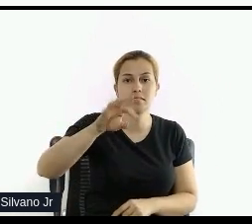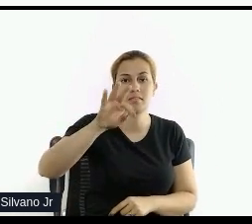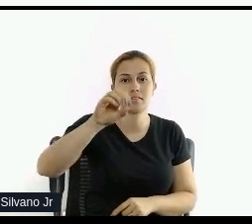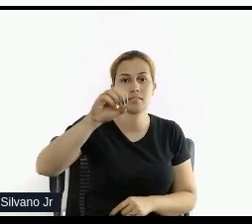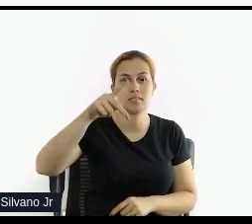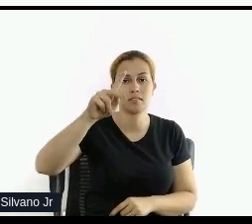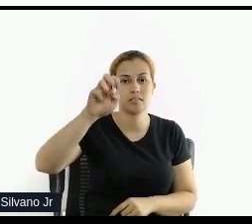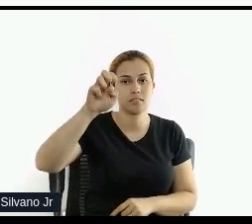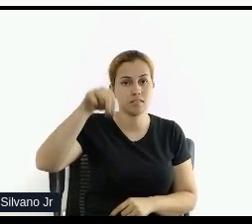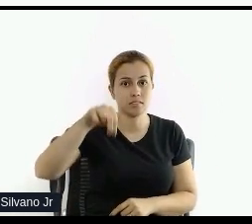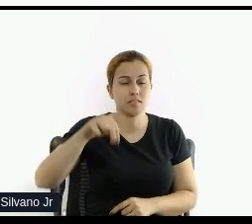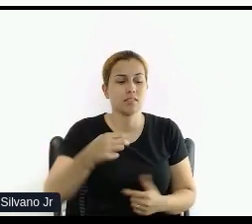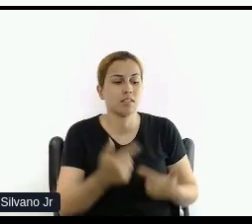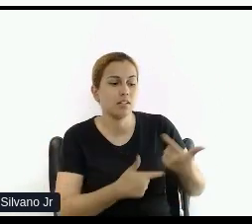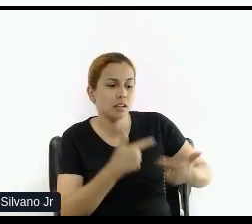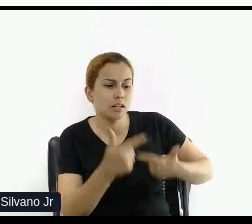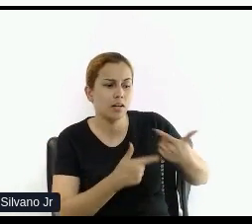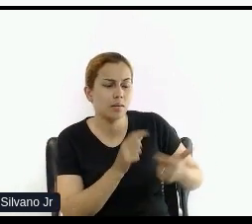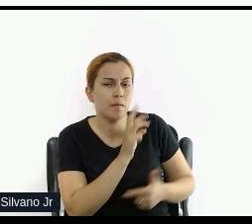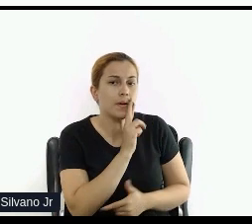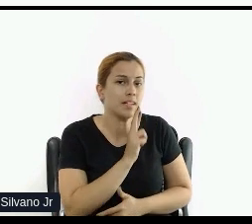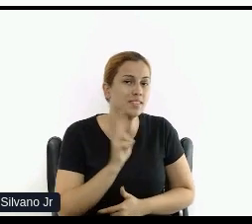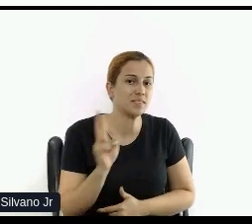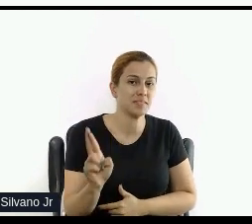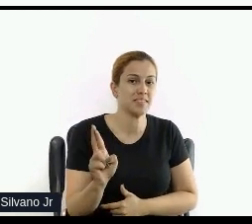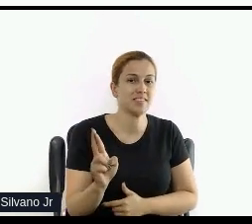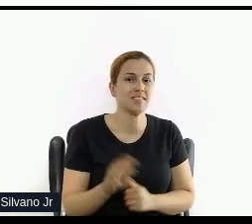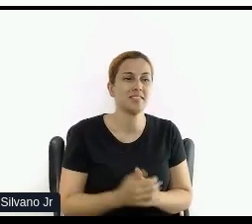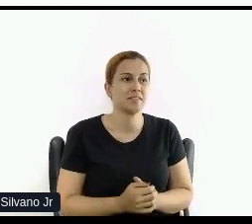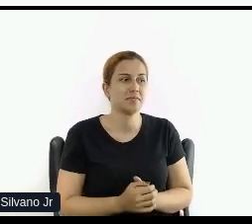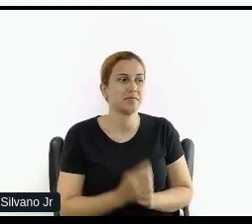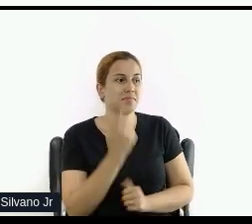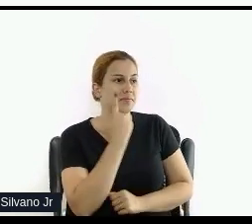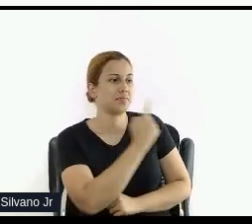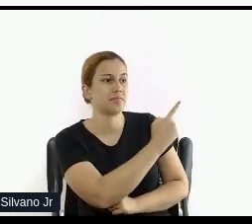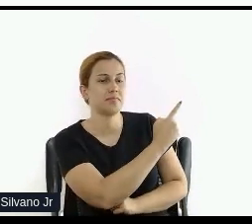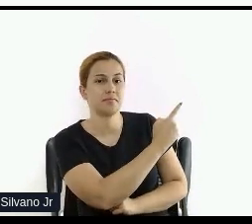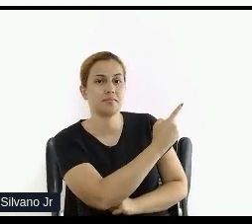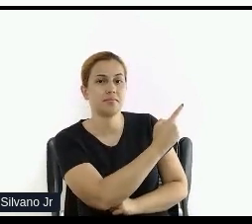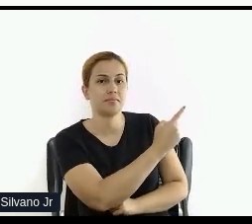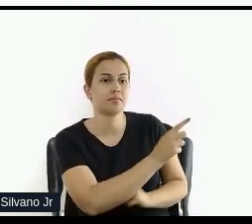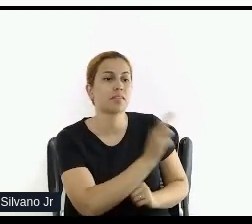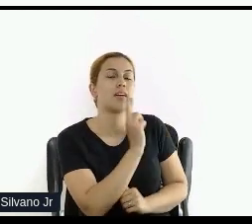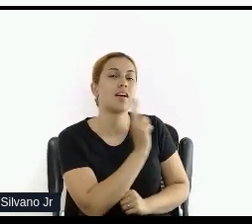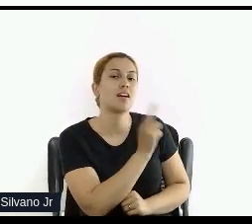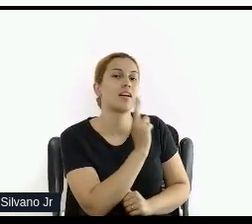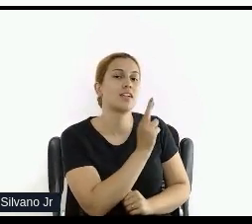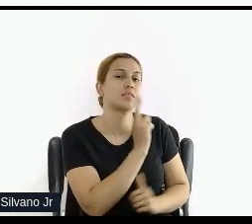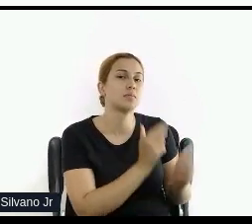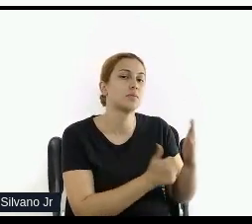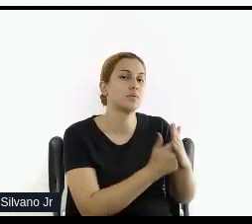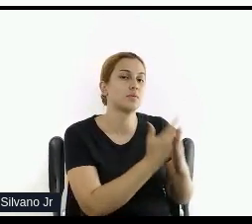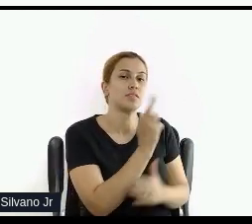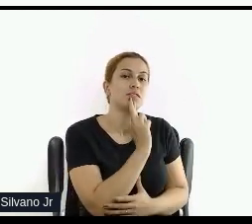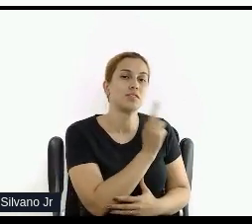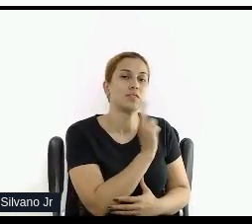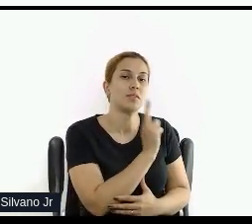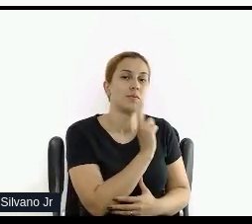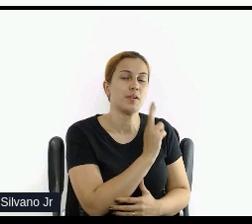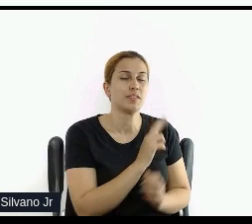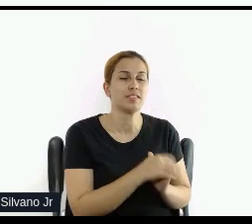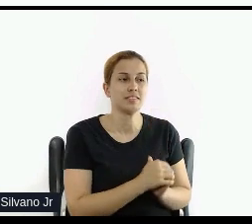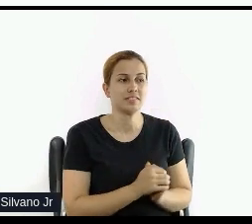trabalhando ali como resposta para mim. O N vai ser a quantidade de respostas que ele vai me dar. Aqui eu estou especificando o N1, dizendo que eu quero